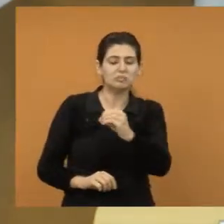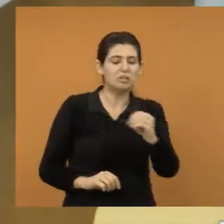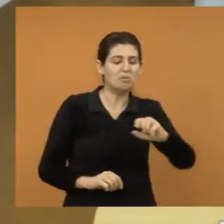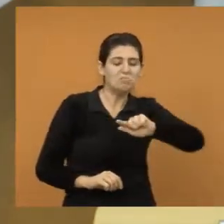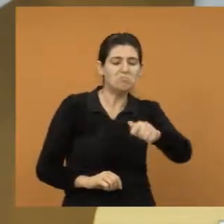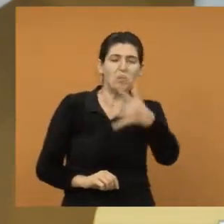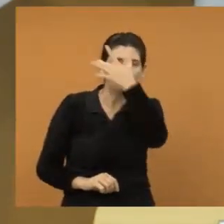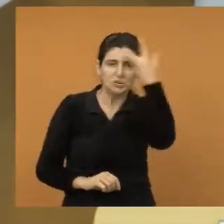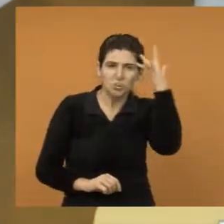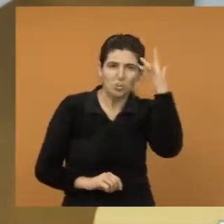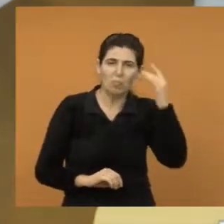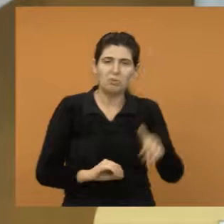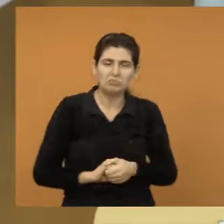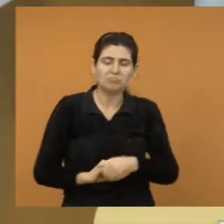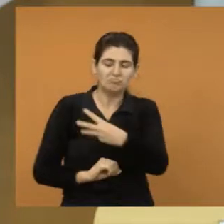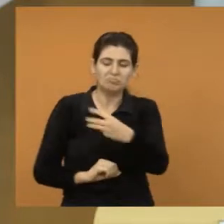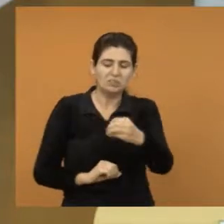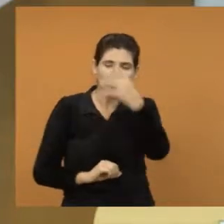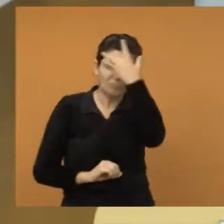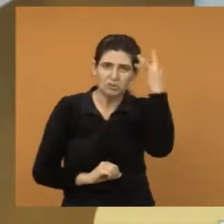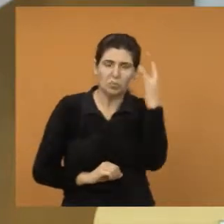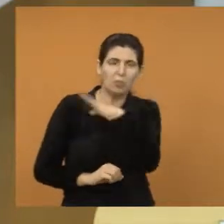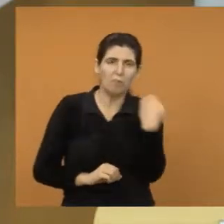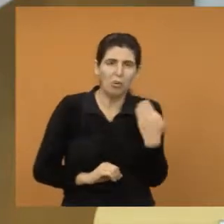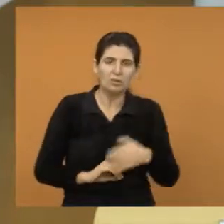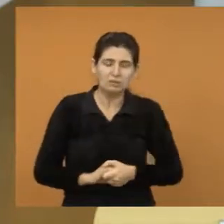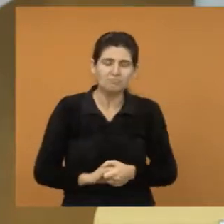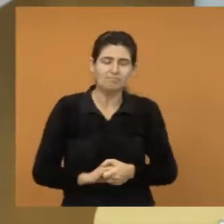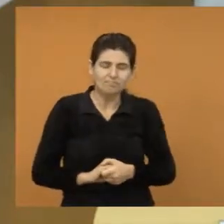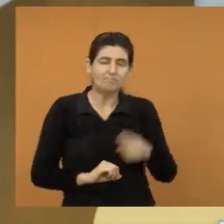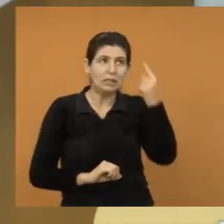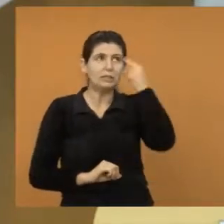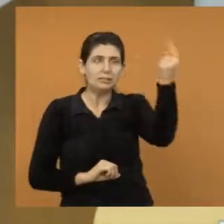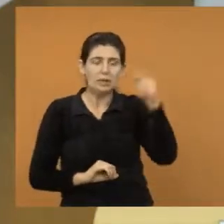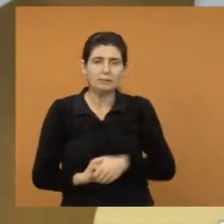Juarez. Para que a gente tenha uma ideia,